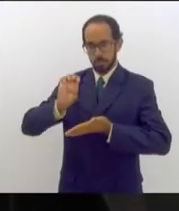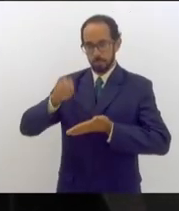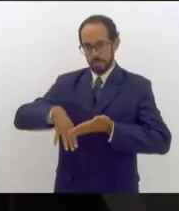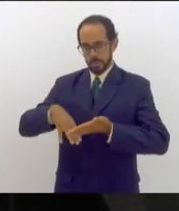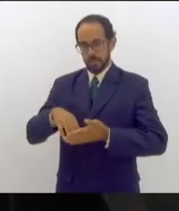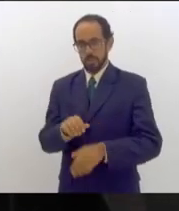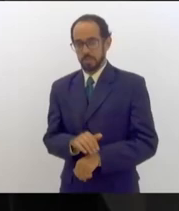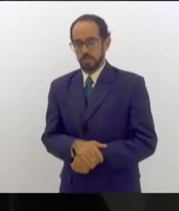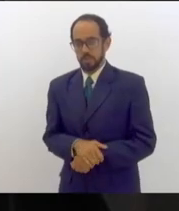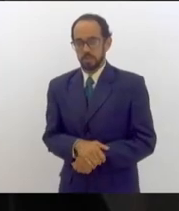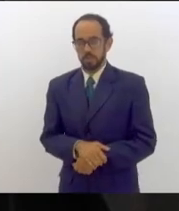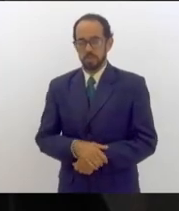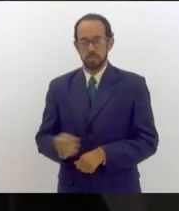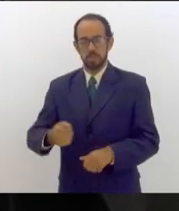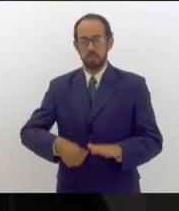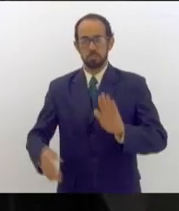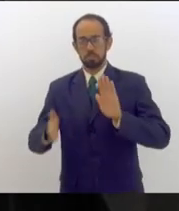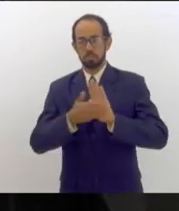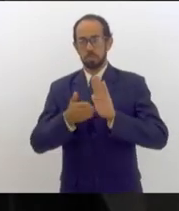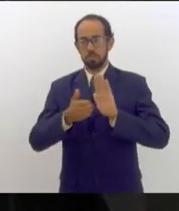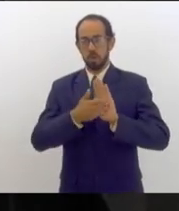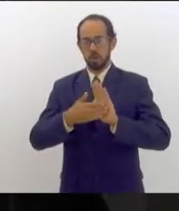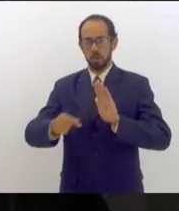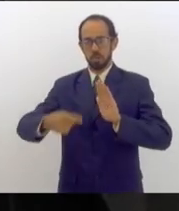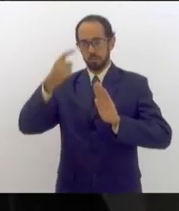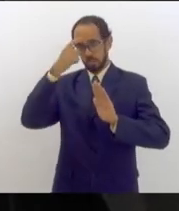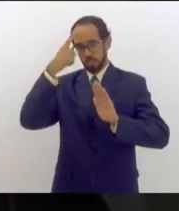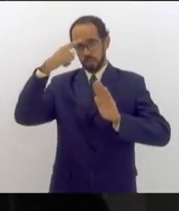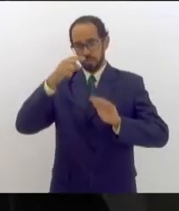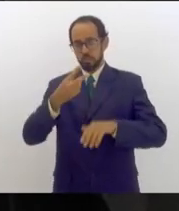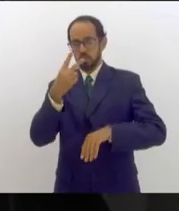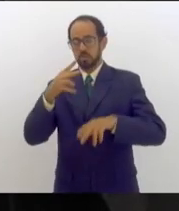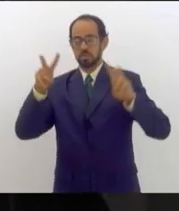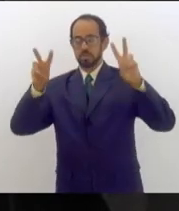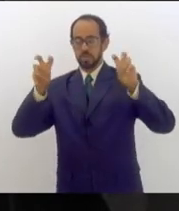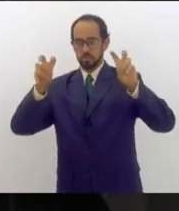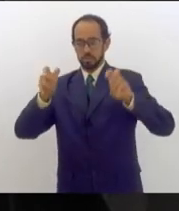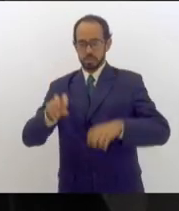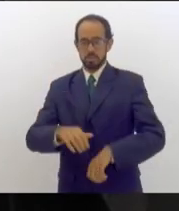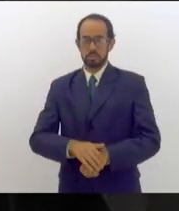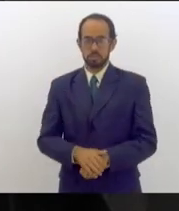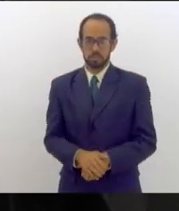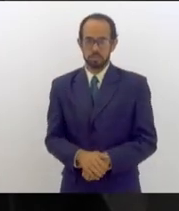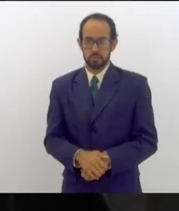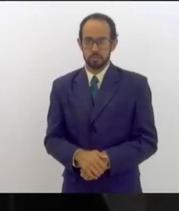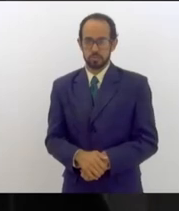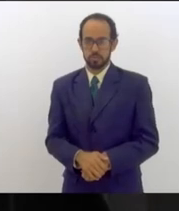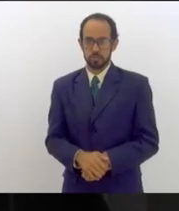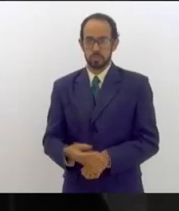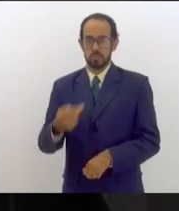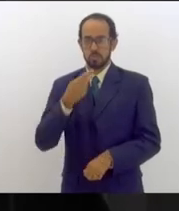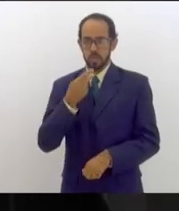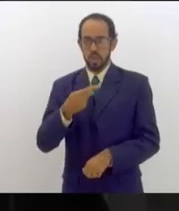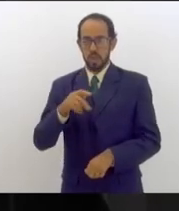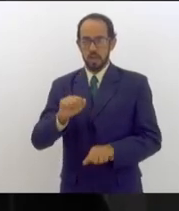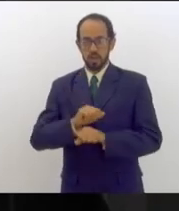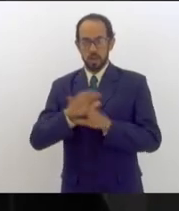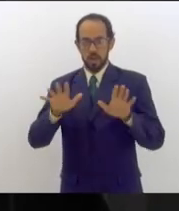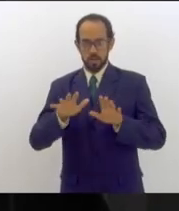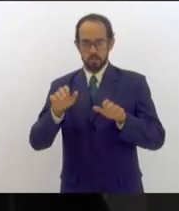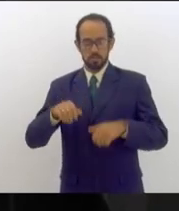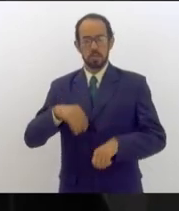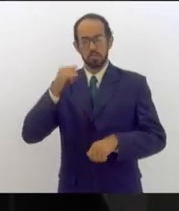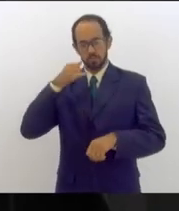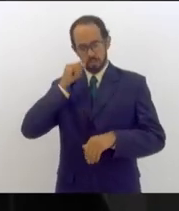e ele propõe uma reflexão sobre dois temas eu vou falar de cara aqui para não avançar